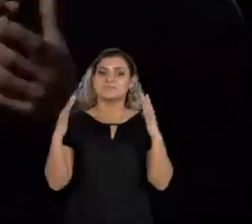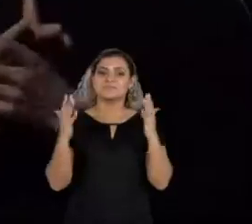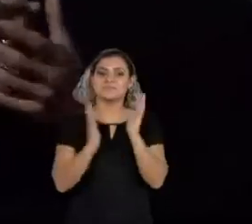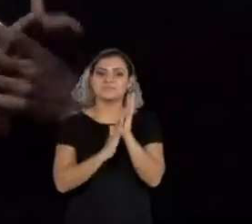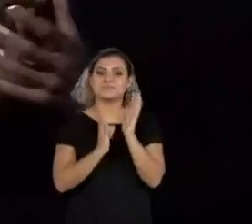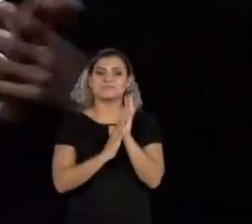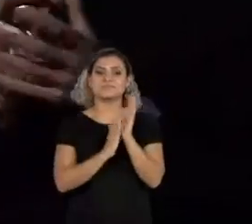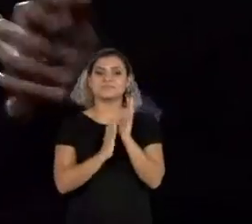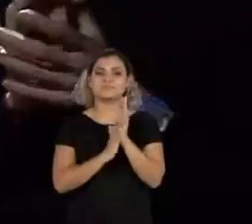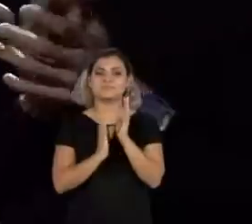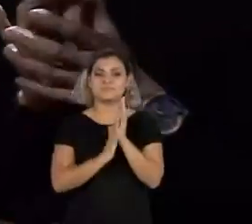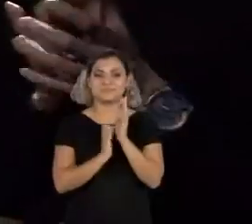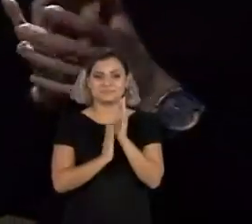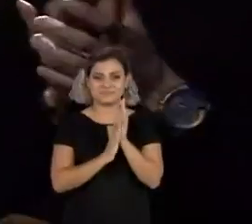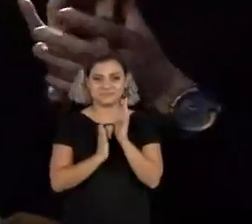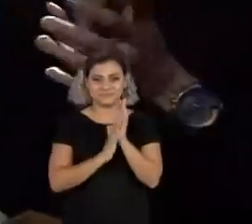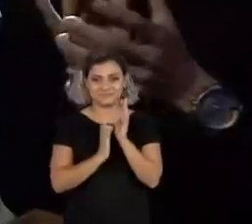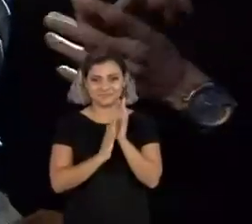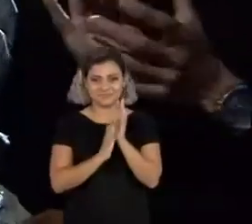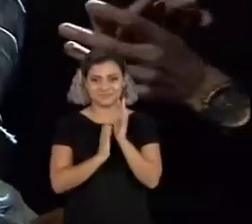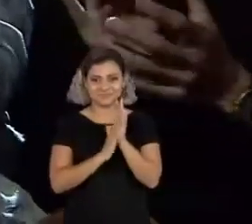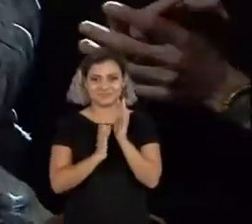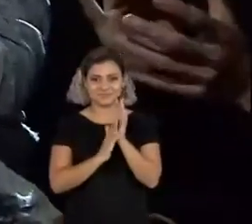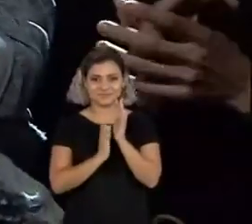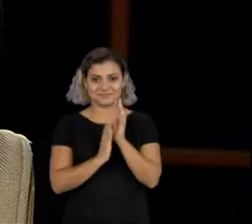Que lindo, que